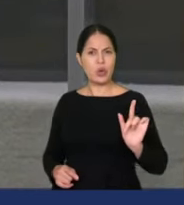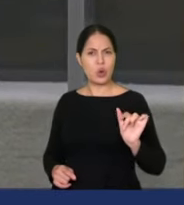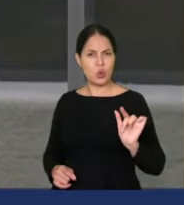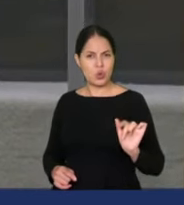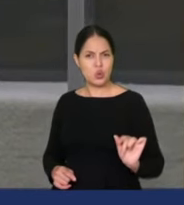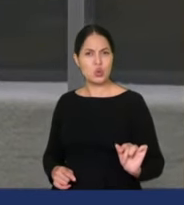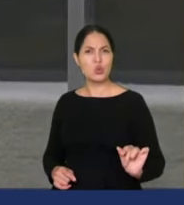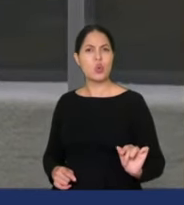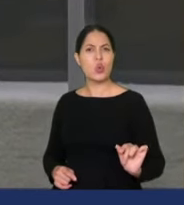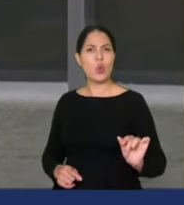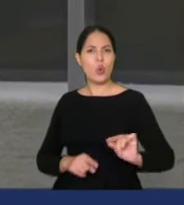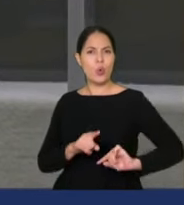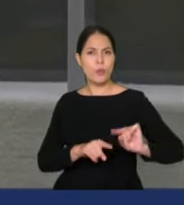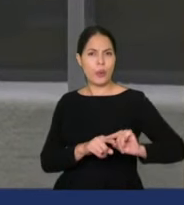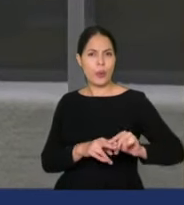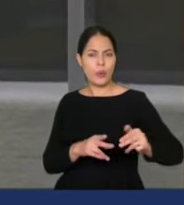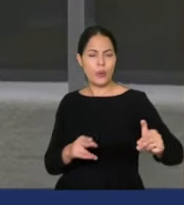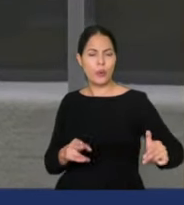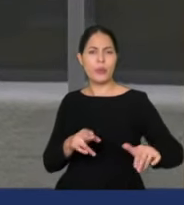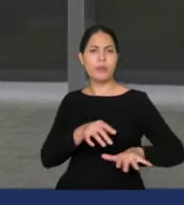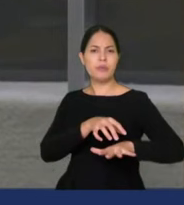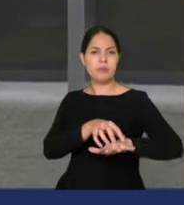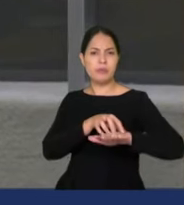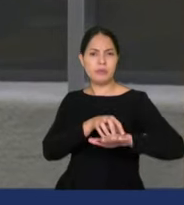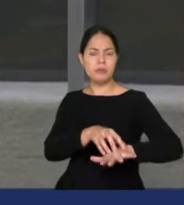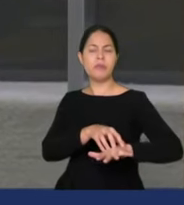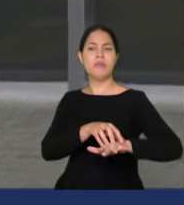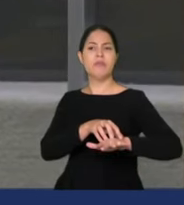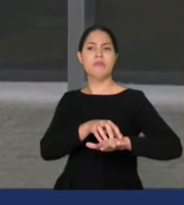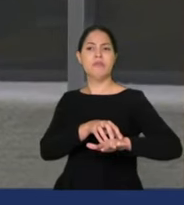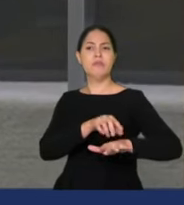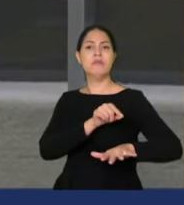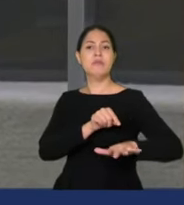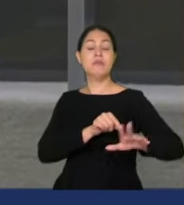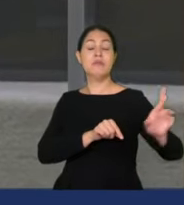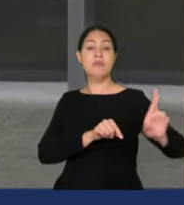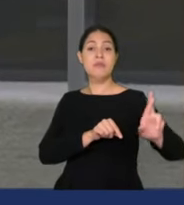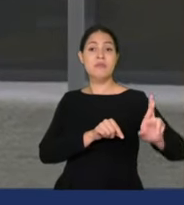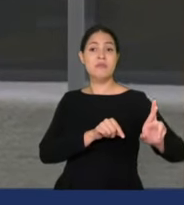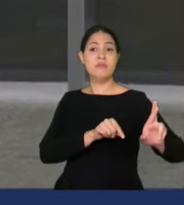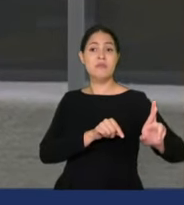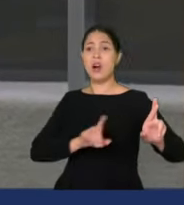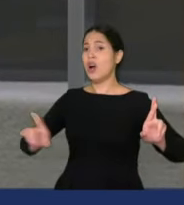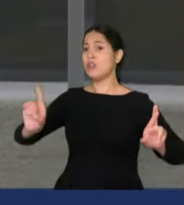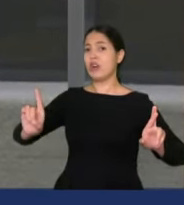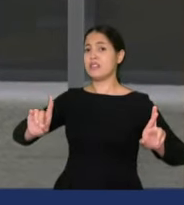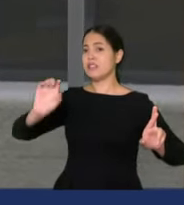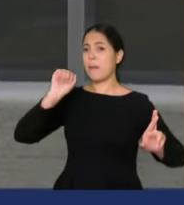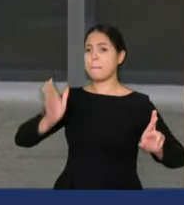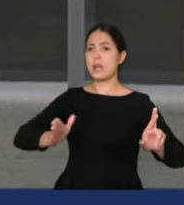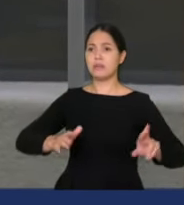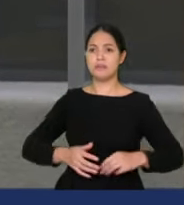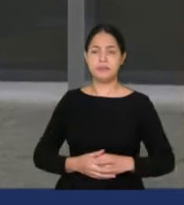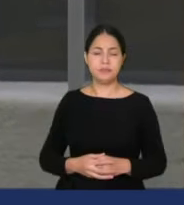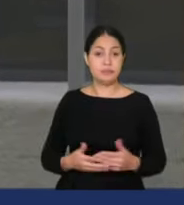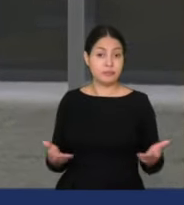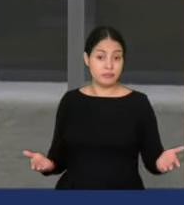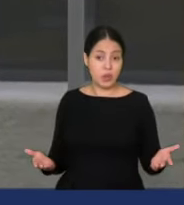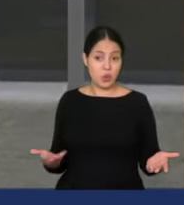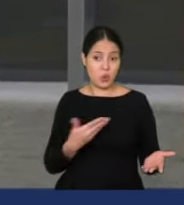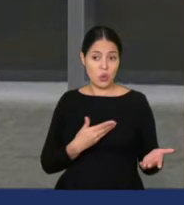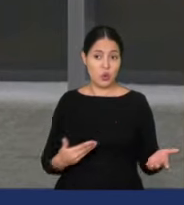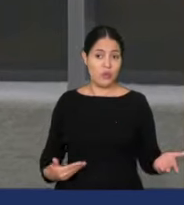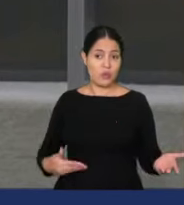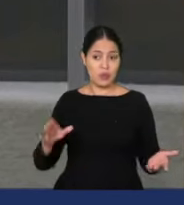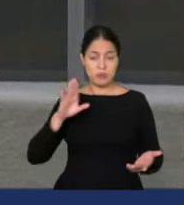procedimentos industriais, de transporte, que é por real, e tirar da dolarização. O governo Bolsonaro está entregando o